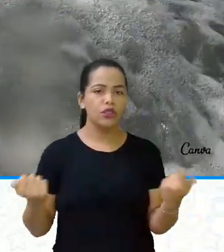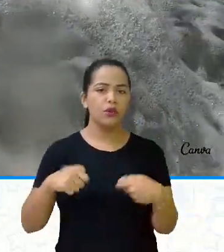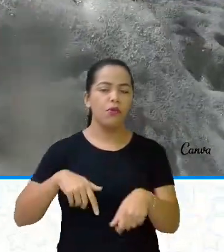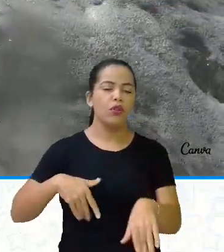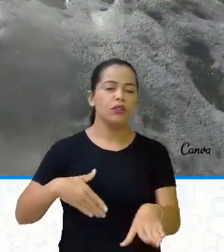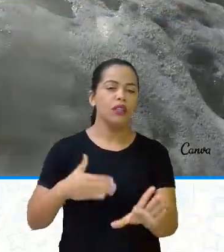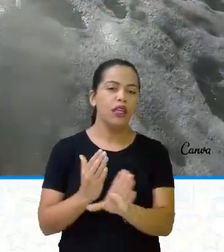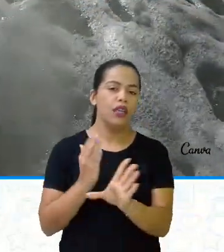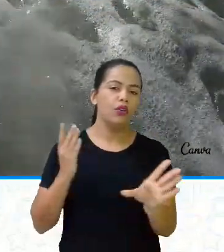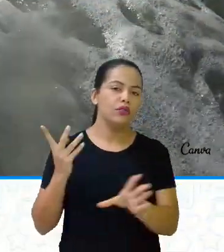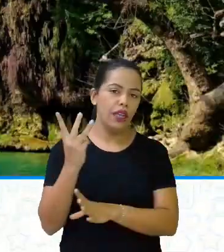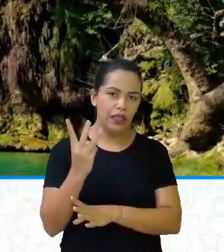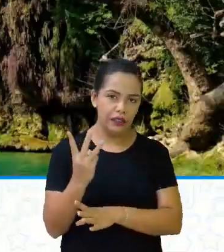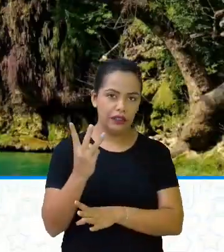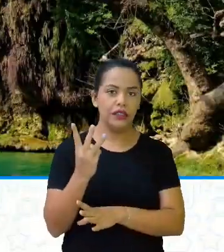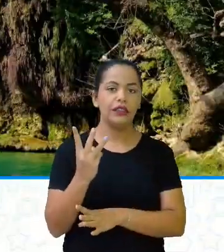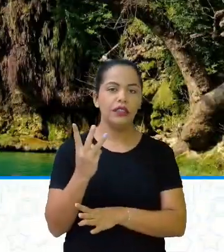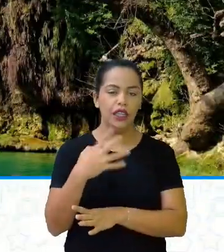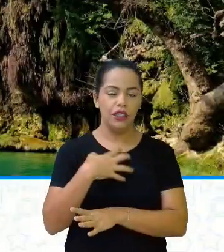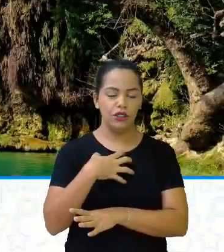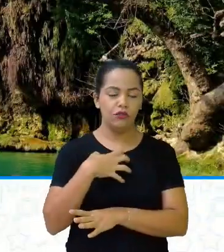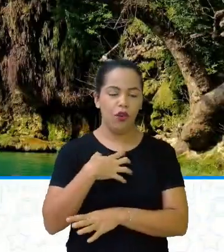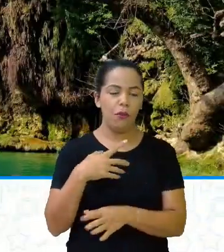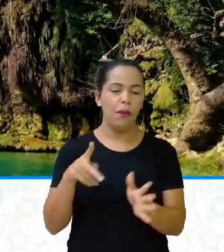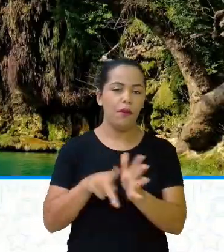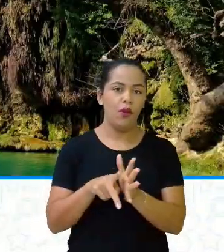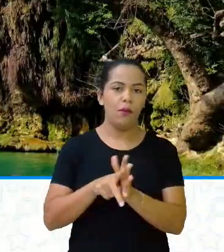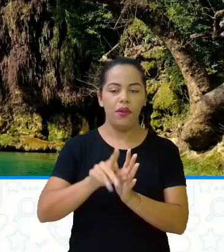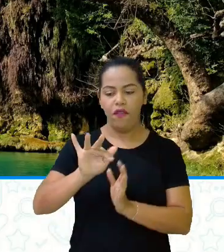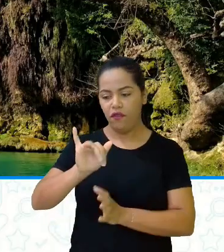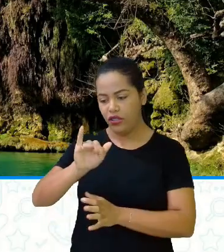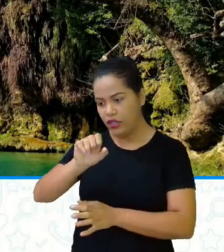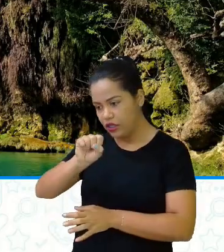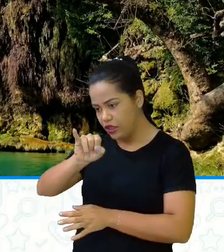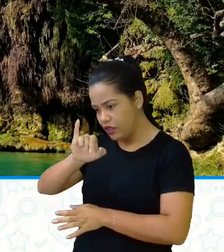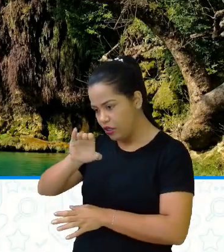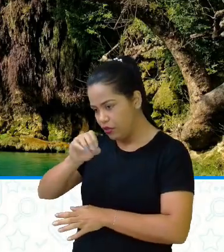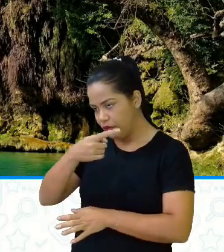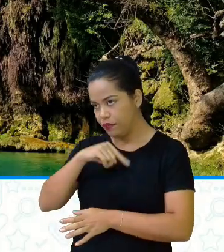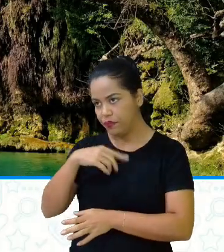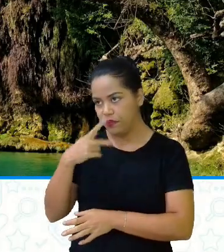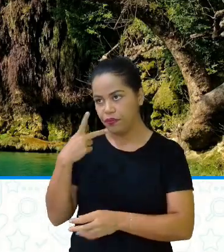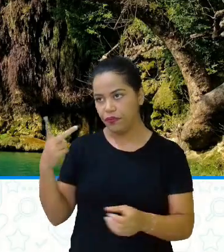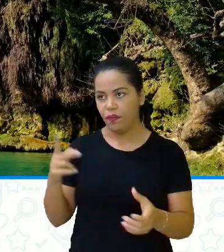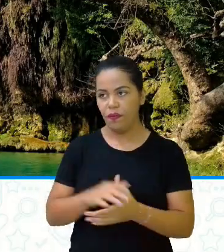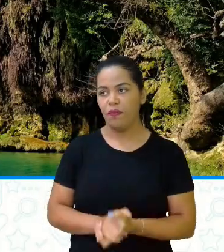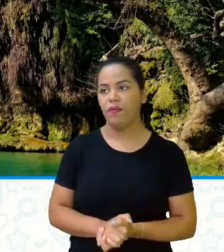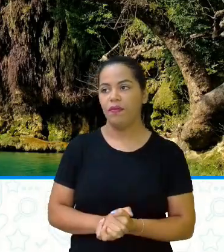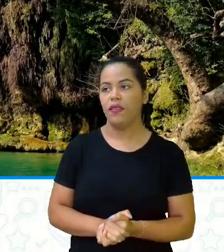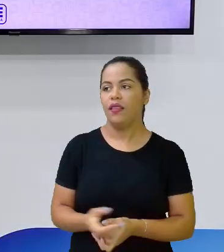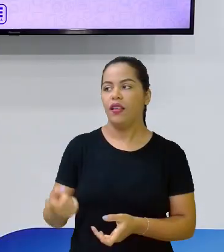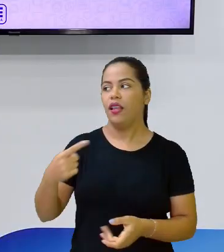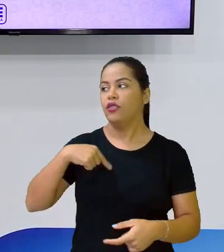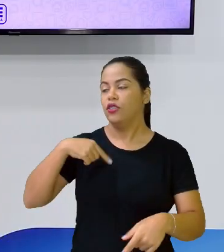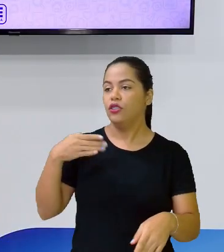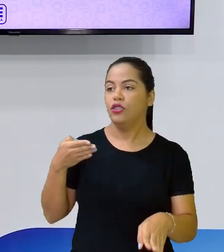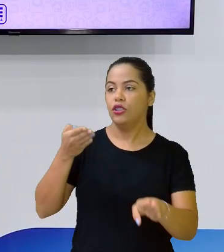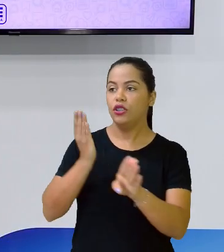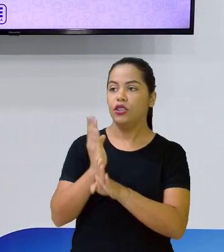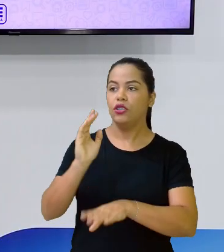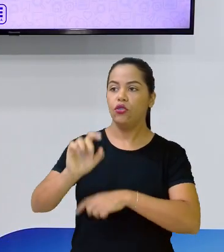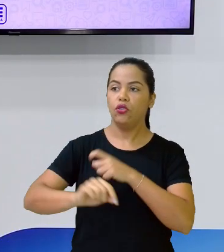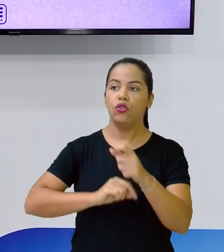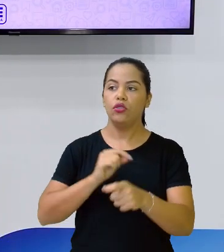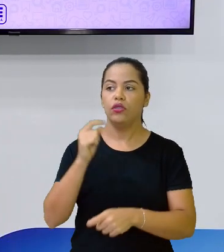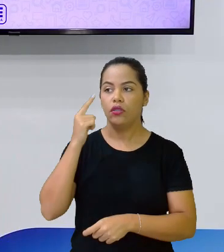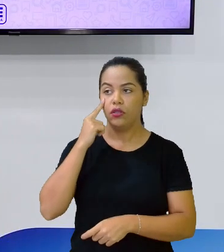3 estados. Olha só, estados físicos que a gente está falando aqui. Ela pode ser encontrada pela sua forma líquida, como a gente